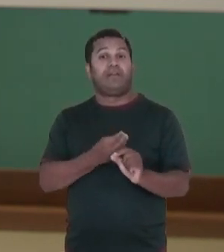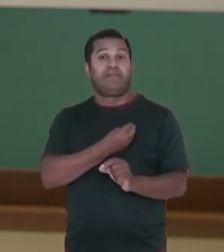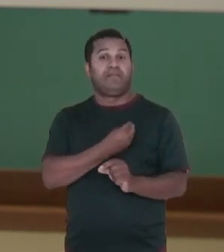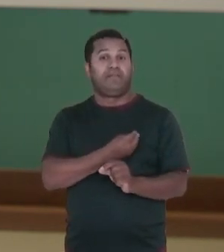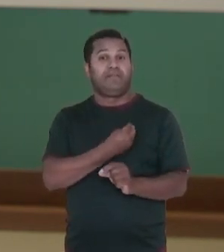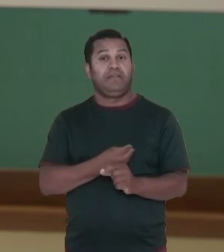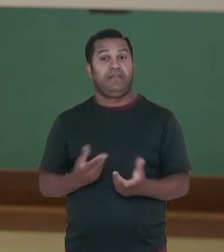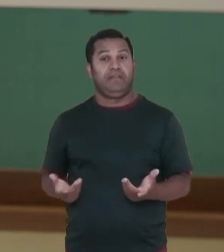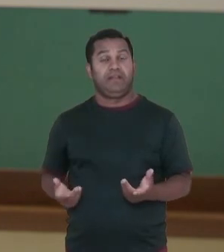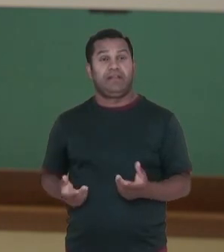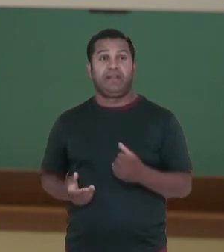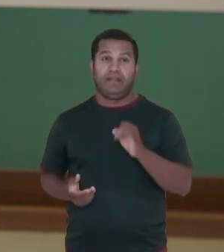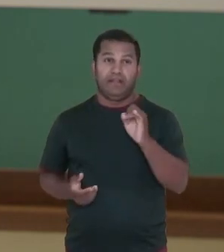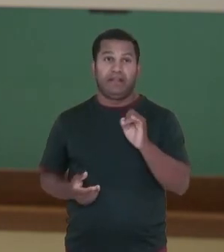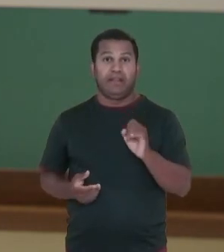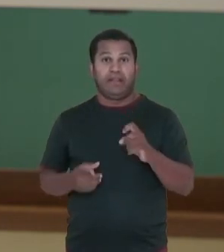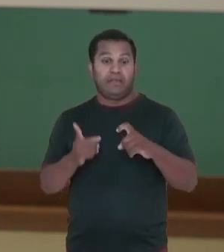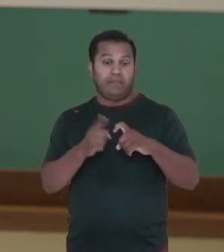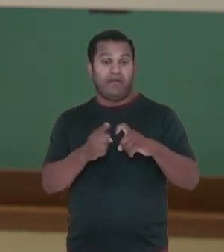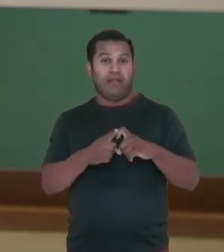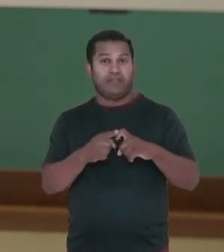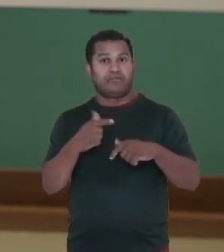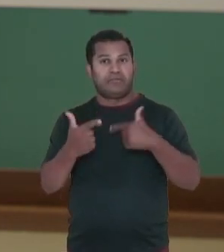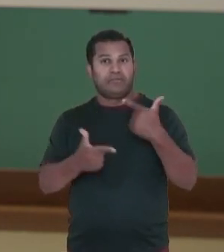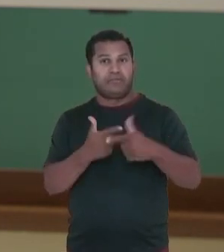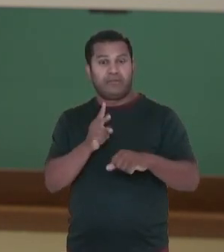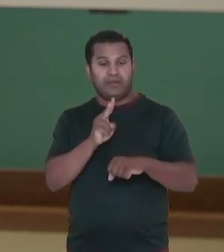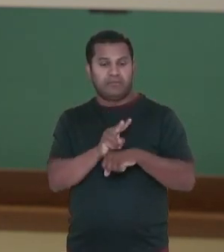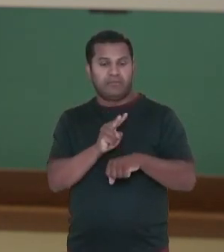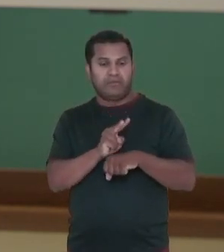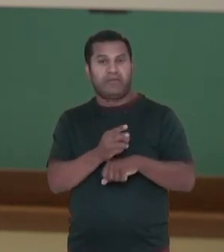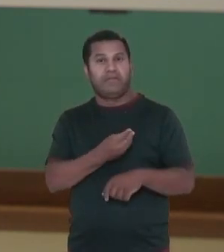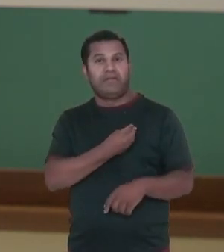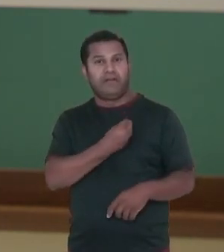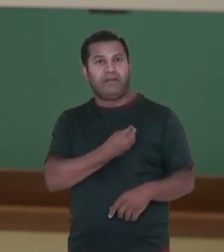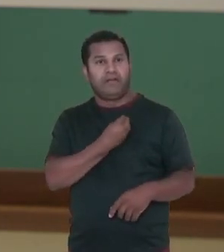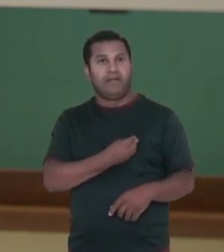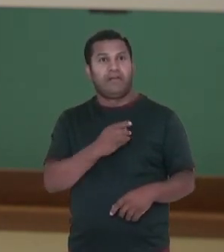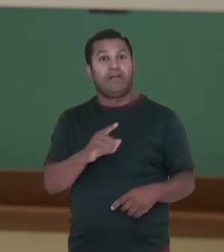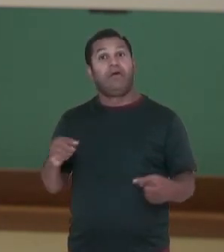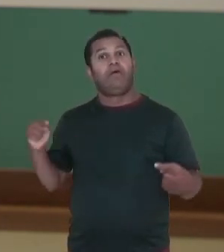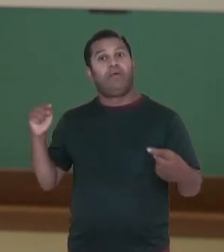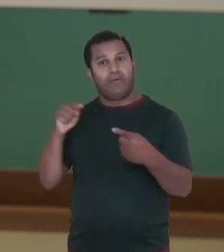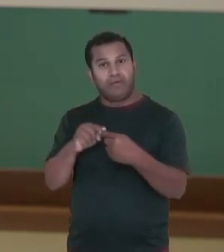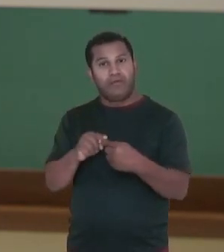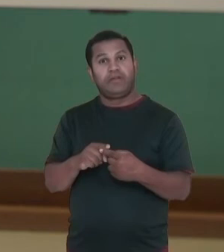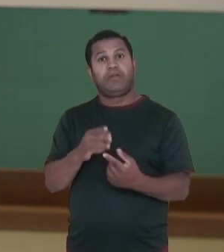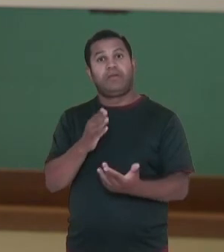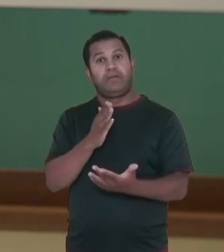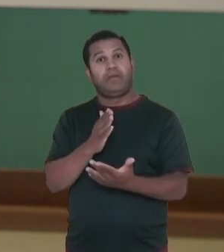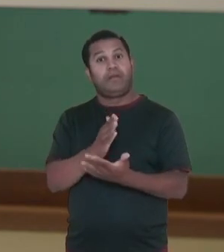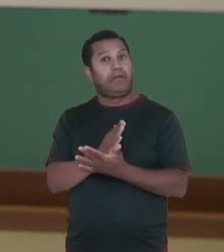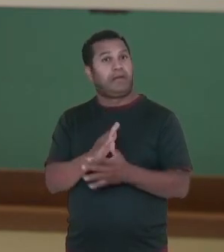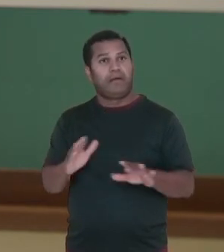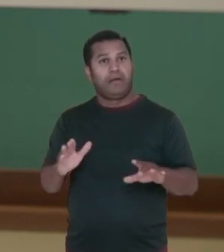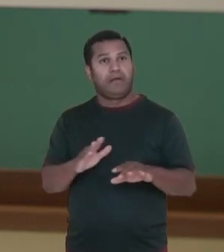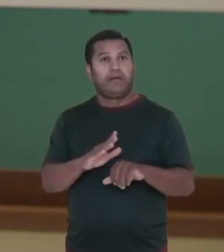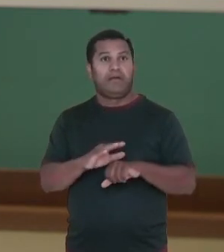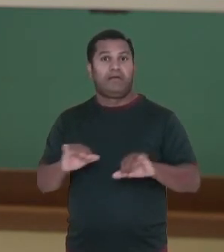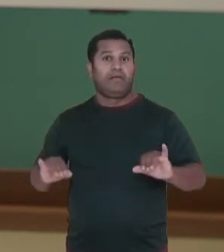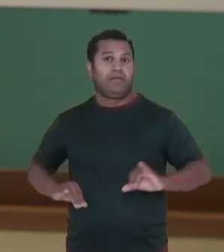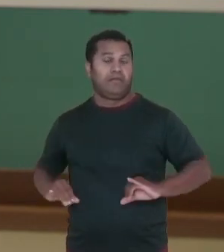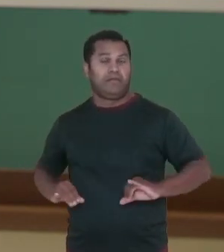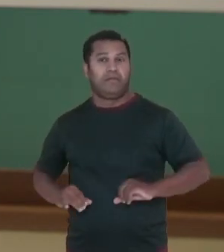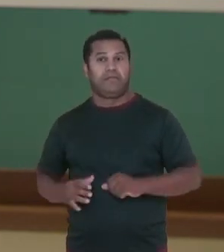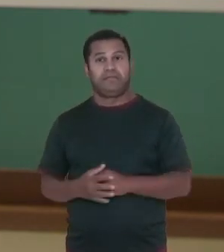seguindo contra os princípios da medicina, que é conservar a vida, né? Mas ele estará aliviando a dor e o sofrimento.